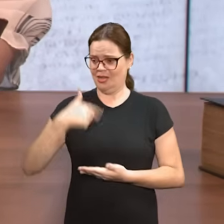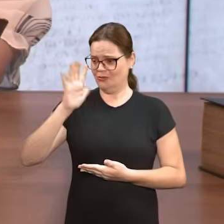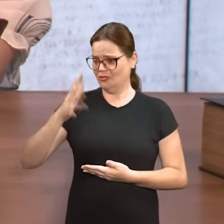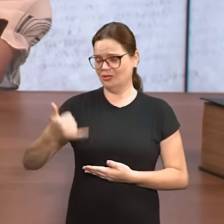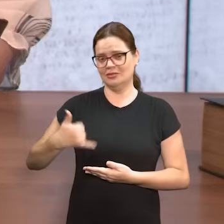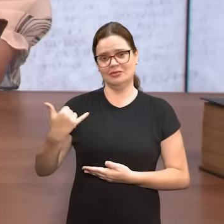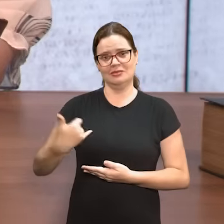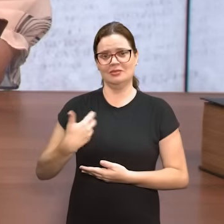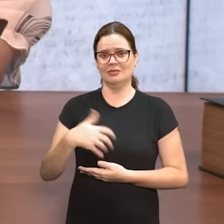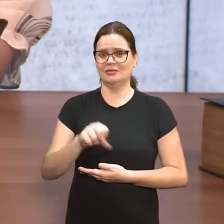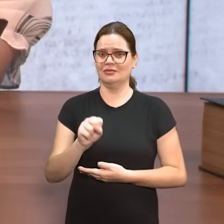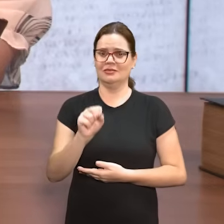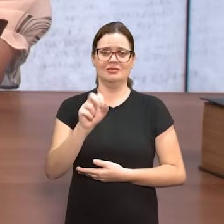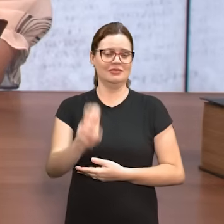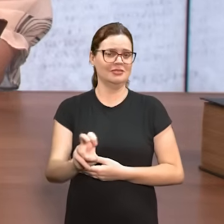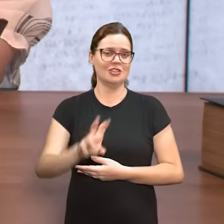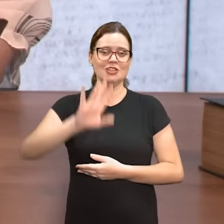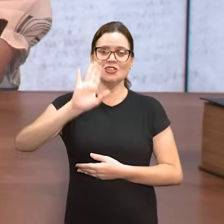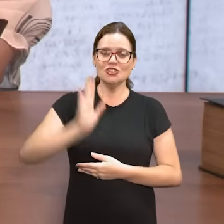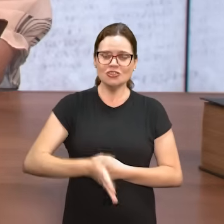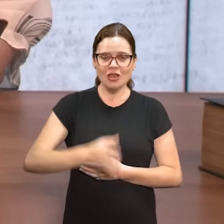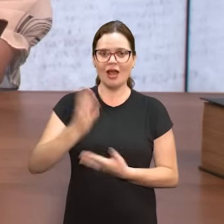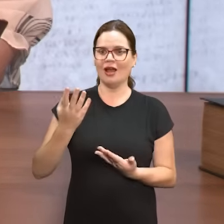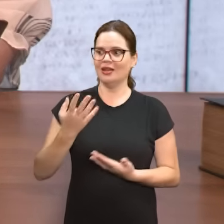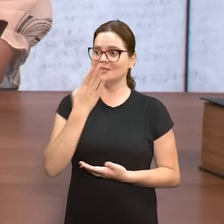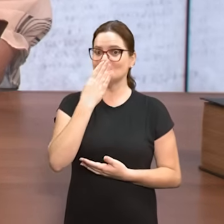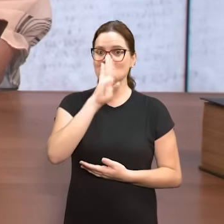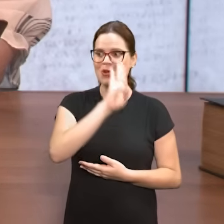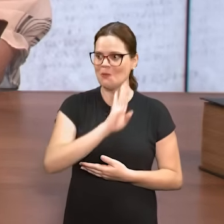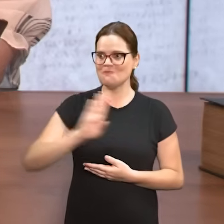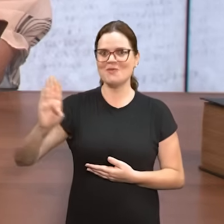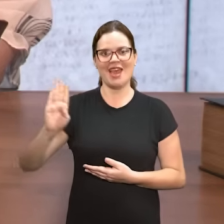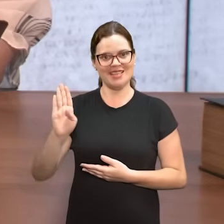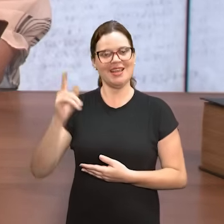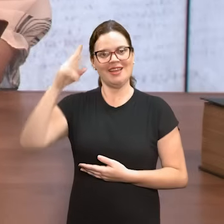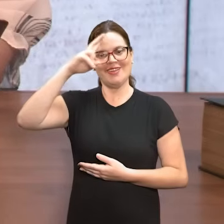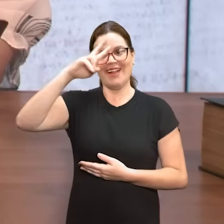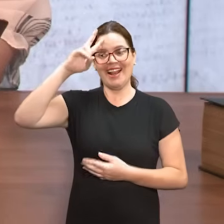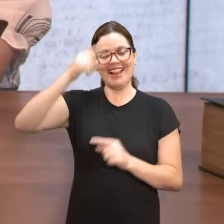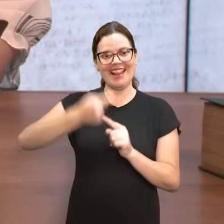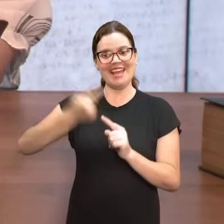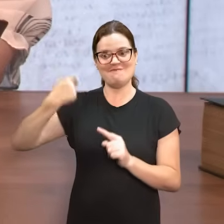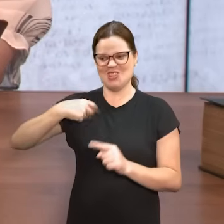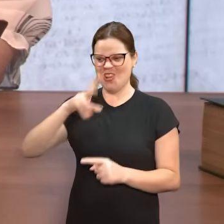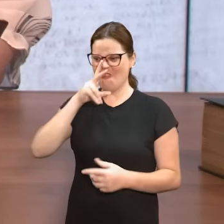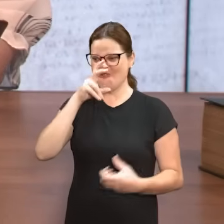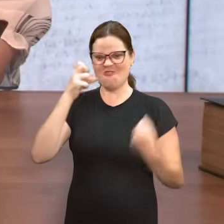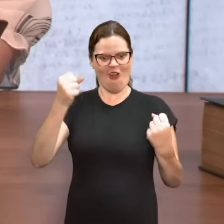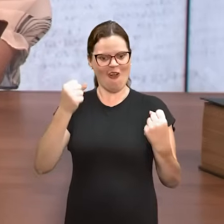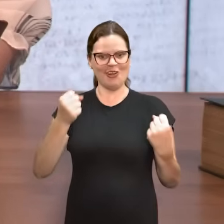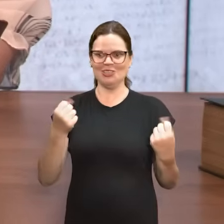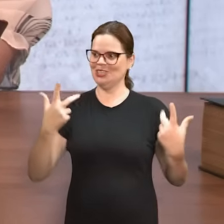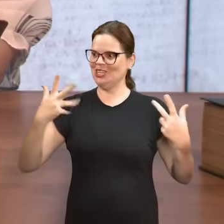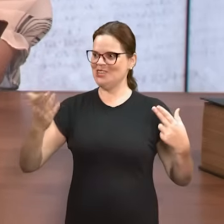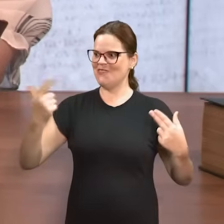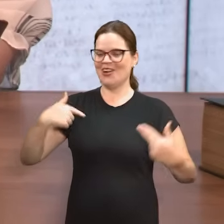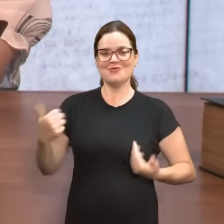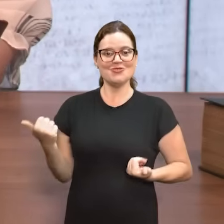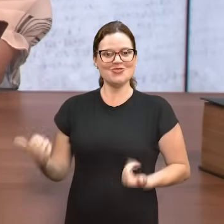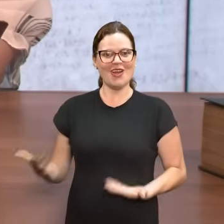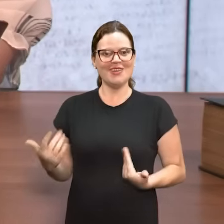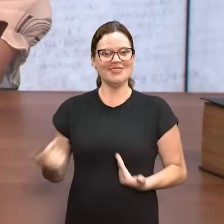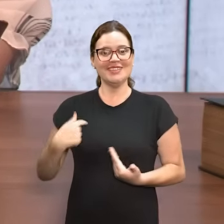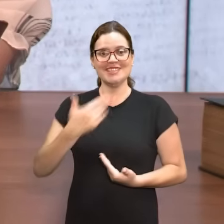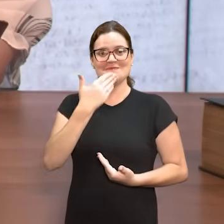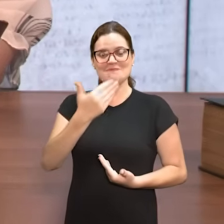de idade de 85 anos, e ainda hoje estou tão forte como no dia em que Moisés